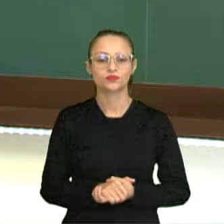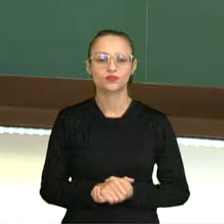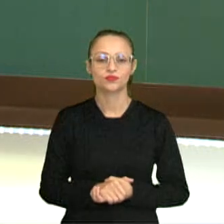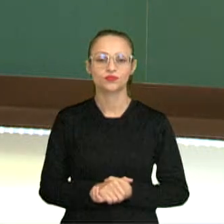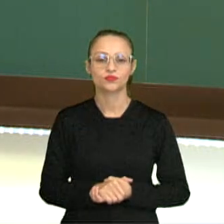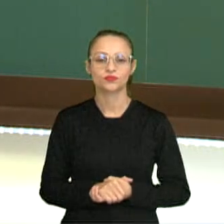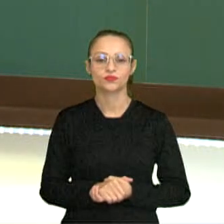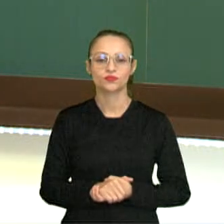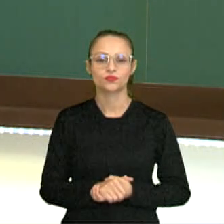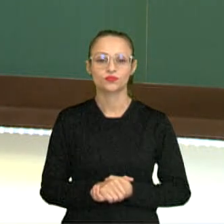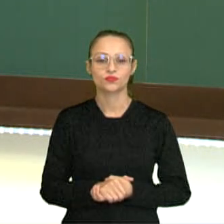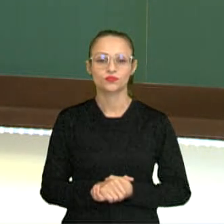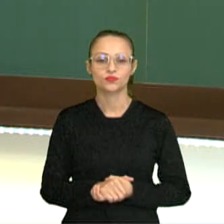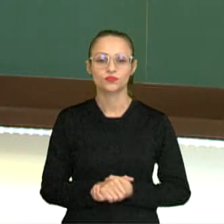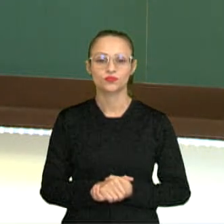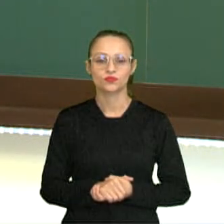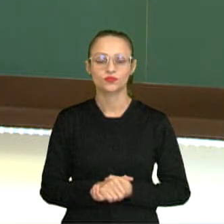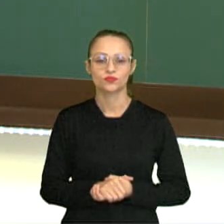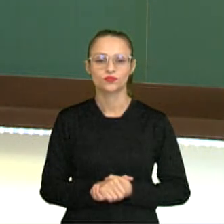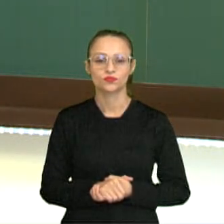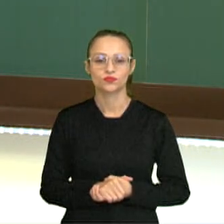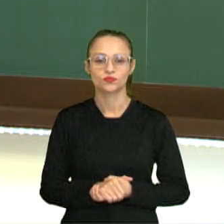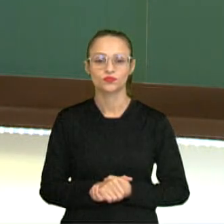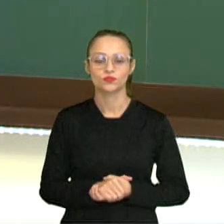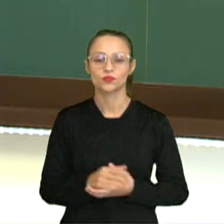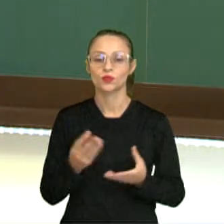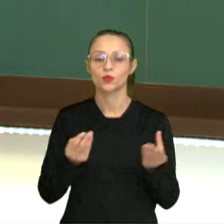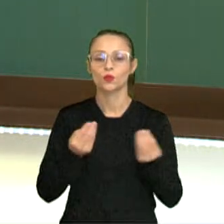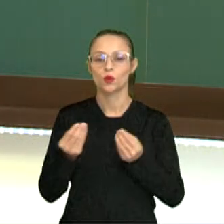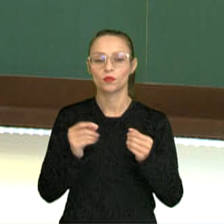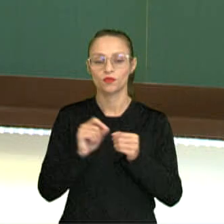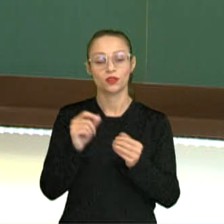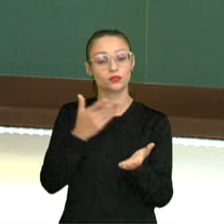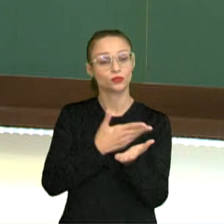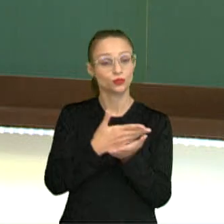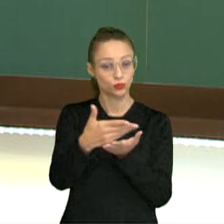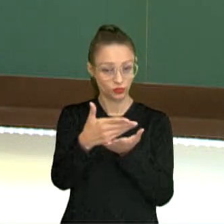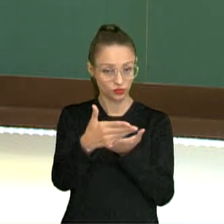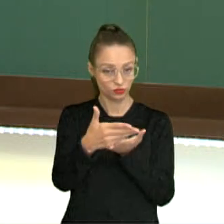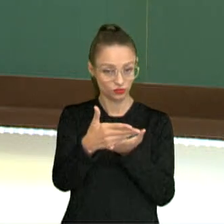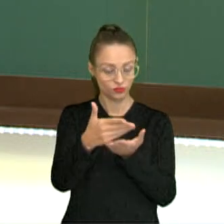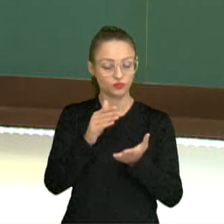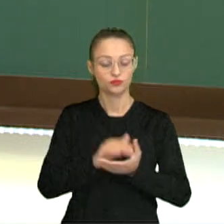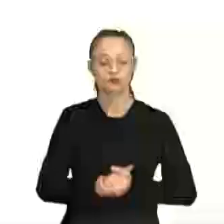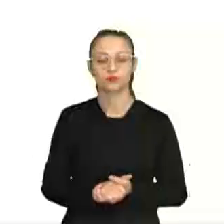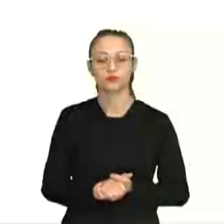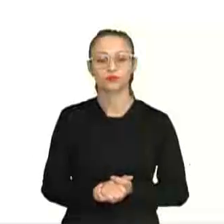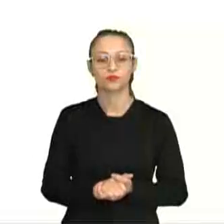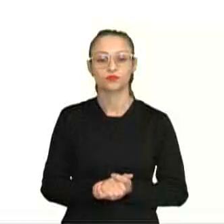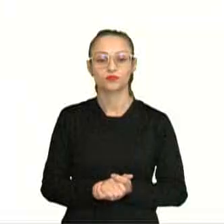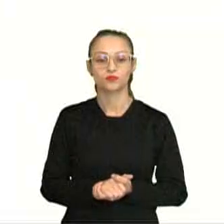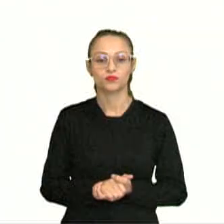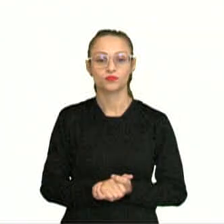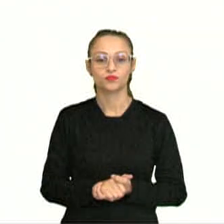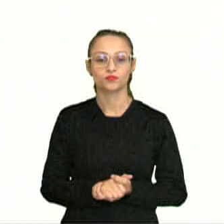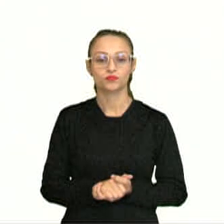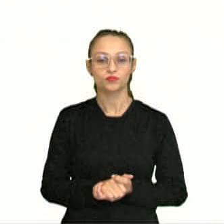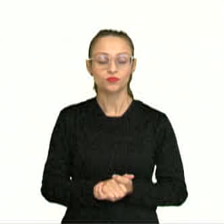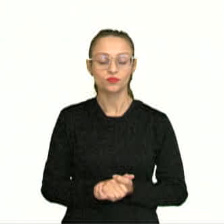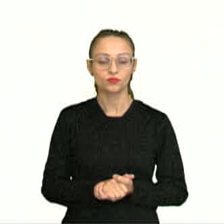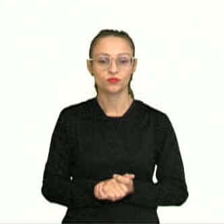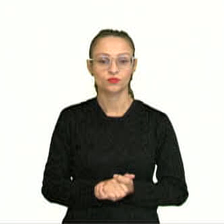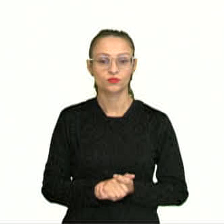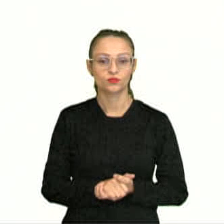el pequeño chiste abajo? ¿Cómo sería? ¿Cómo sería? Introducción. Muy preocupado con su tamaño.